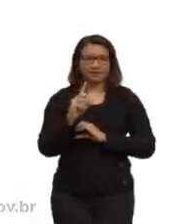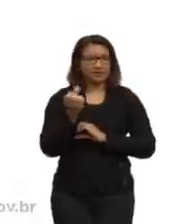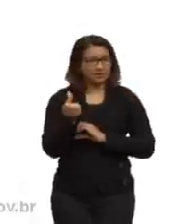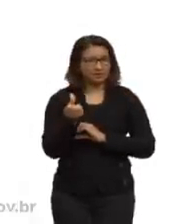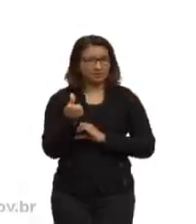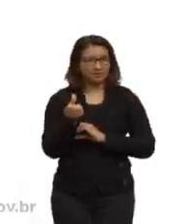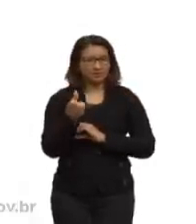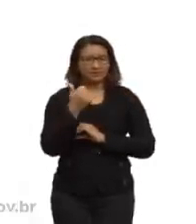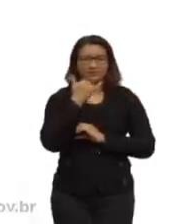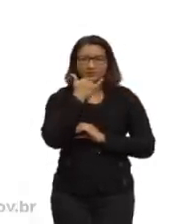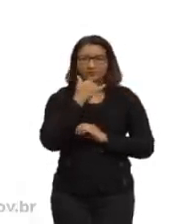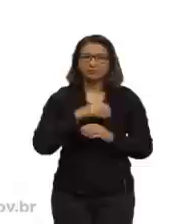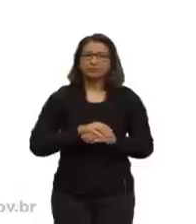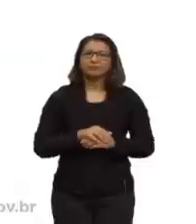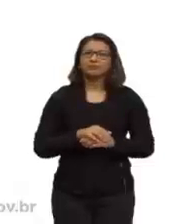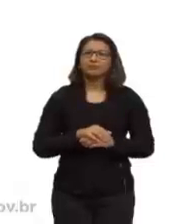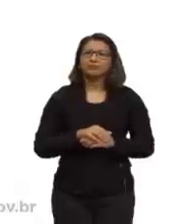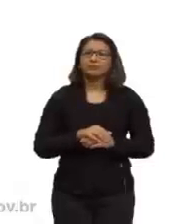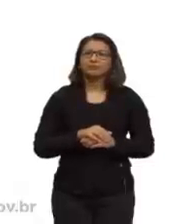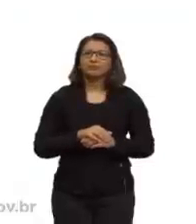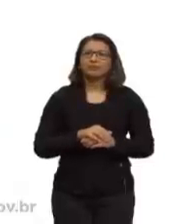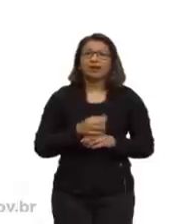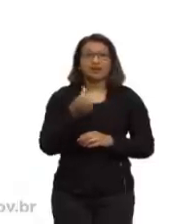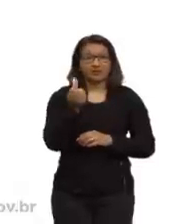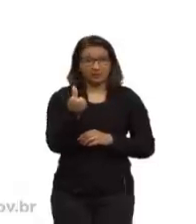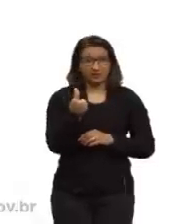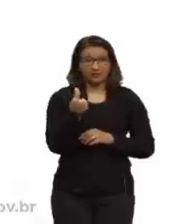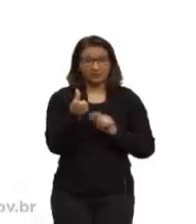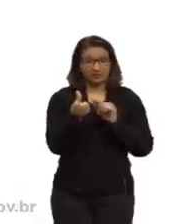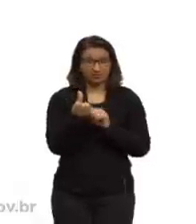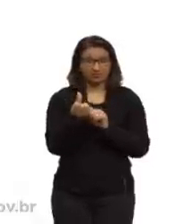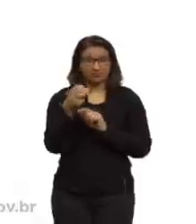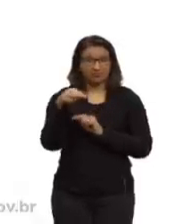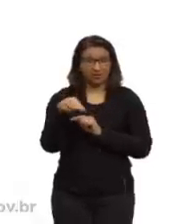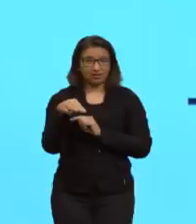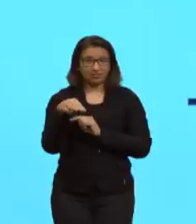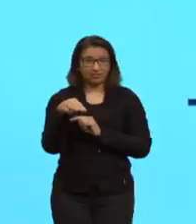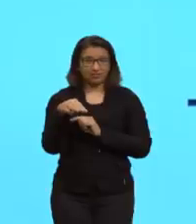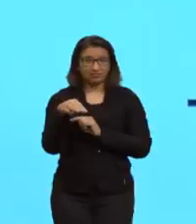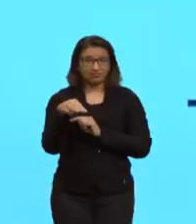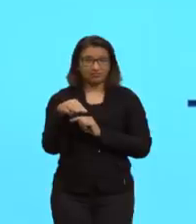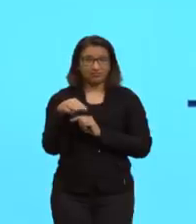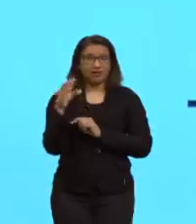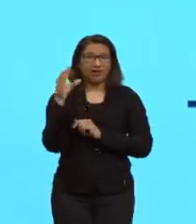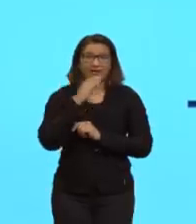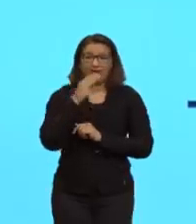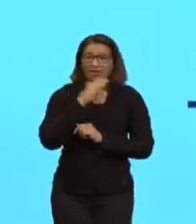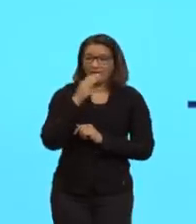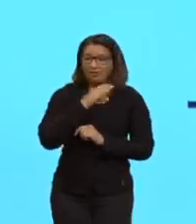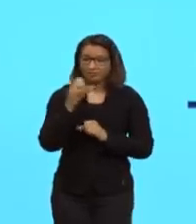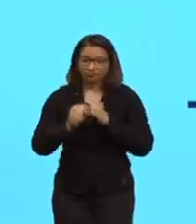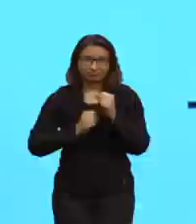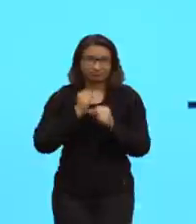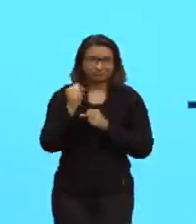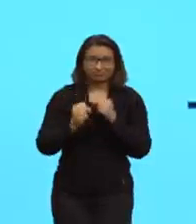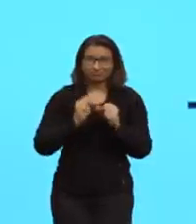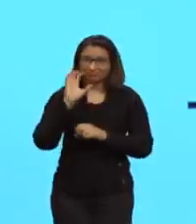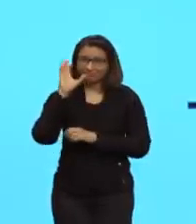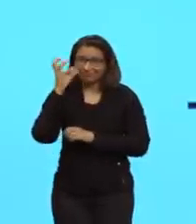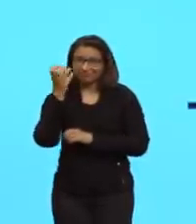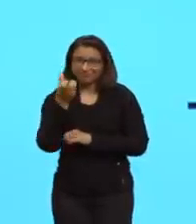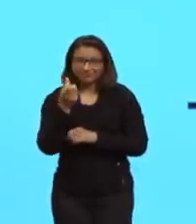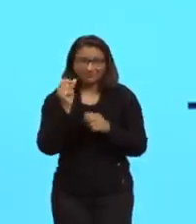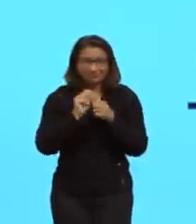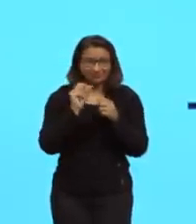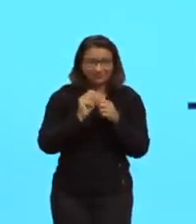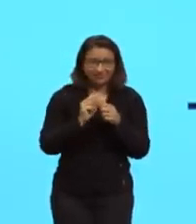nas alternativas, o 6, né? E aí, na pressa de concluir,